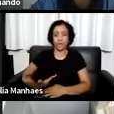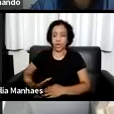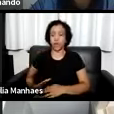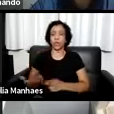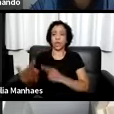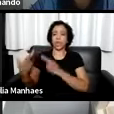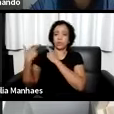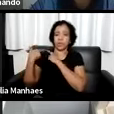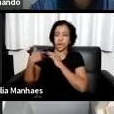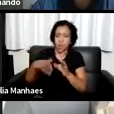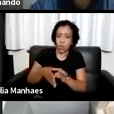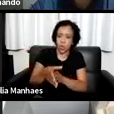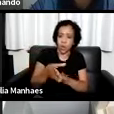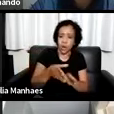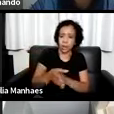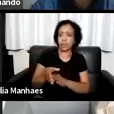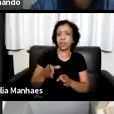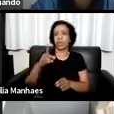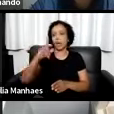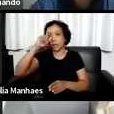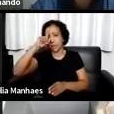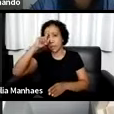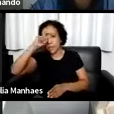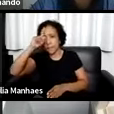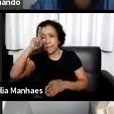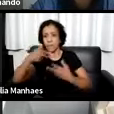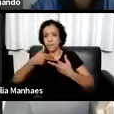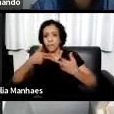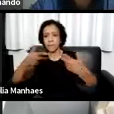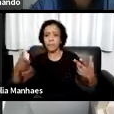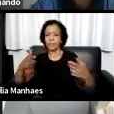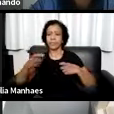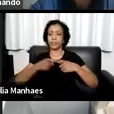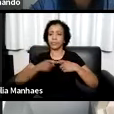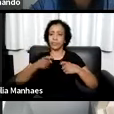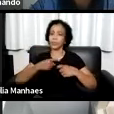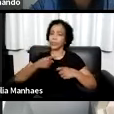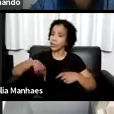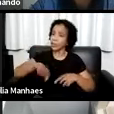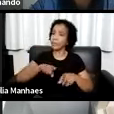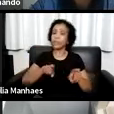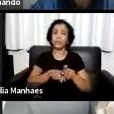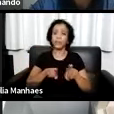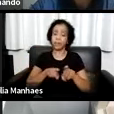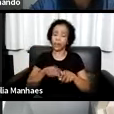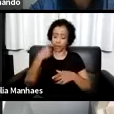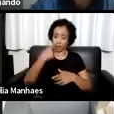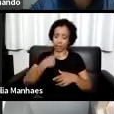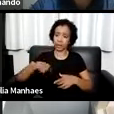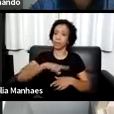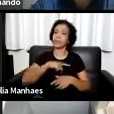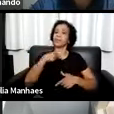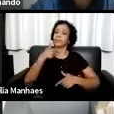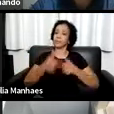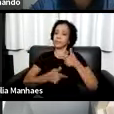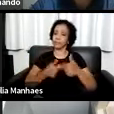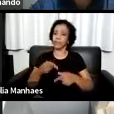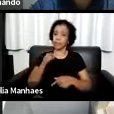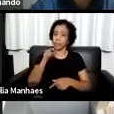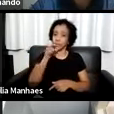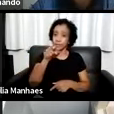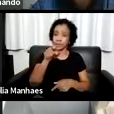ponto de vista médico e científico, e nós que temos também de fazer a nossa parte. Eu cuido que você, meu irmão, você,